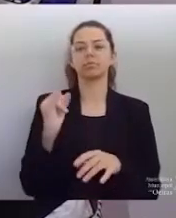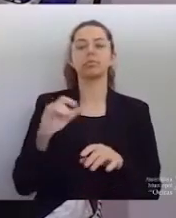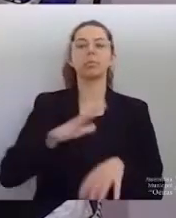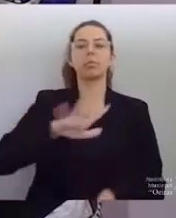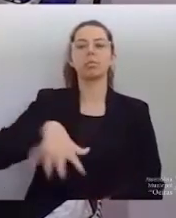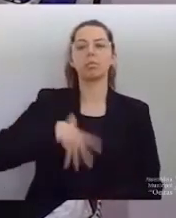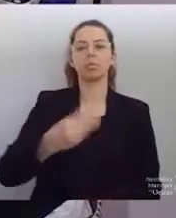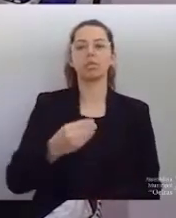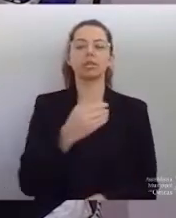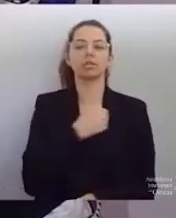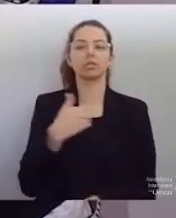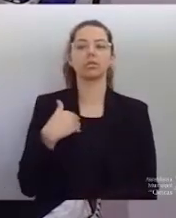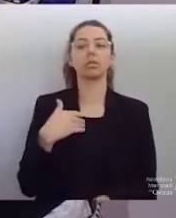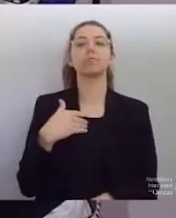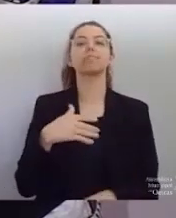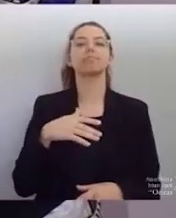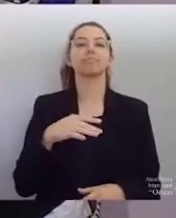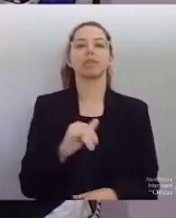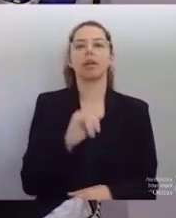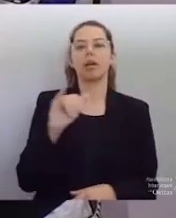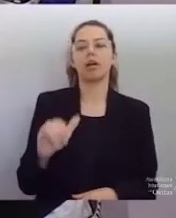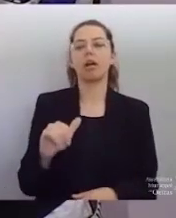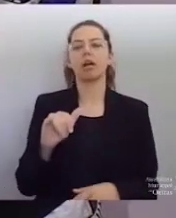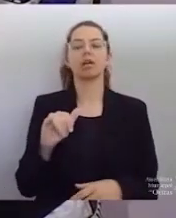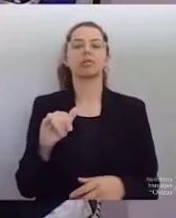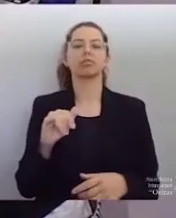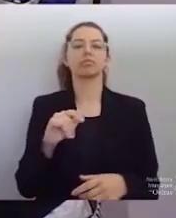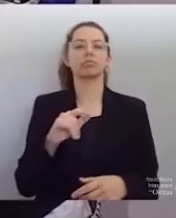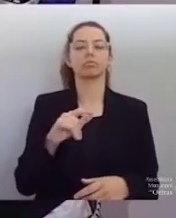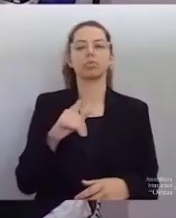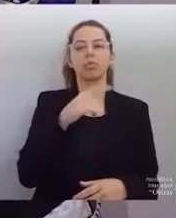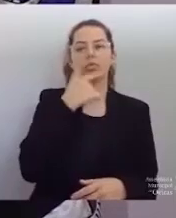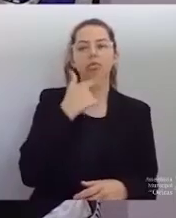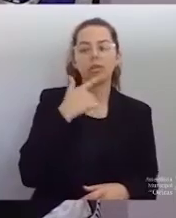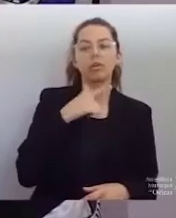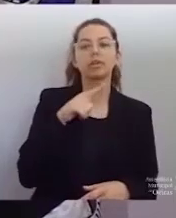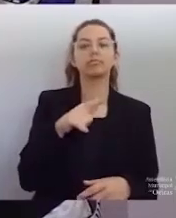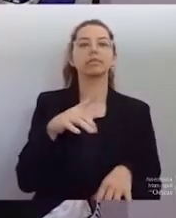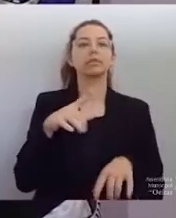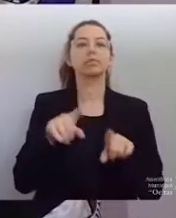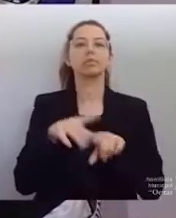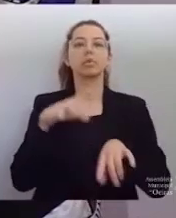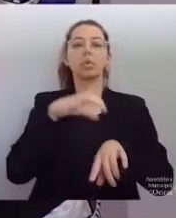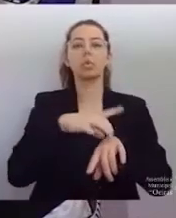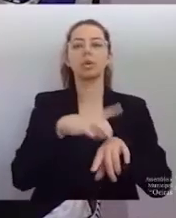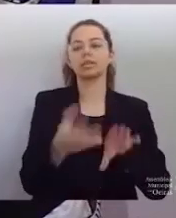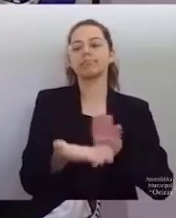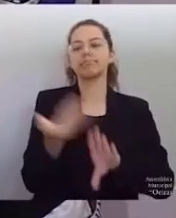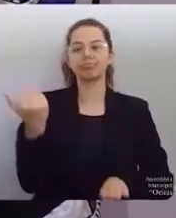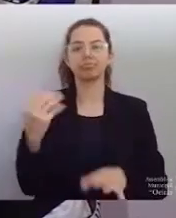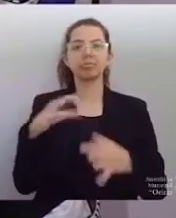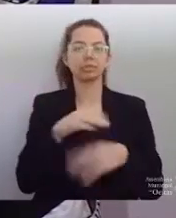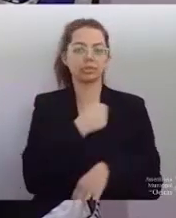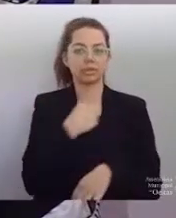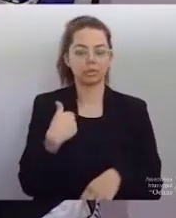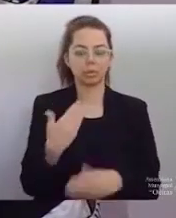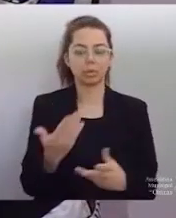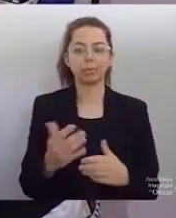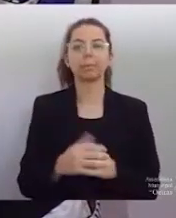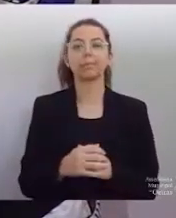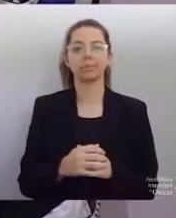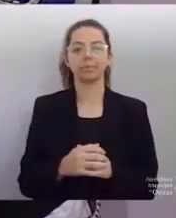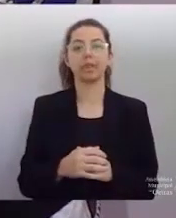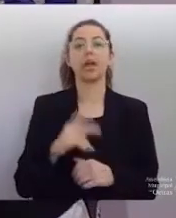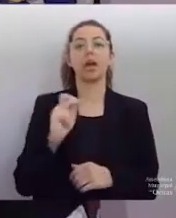homossexualidade da classificação estatística internacional de doenças e problemas relacionados com a saúde. 14 anos